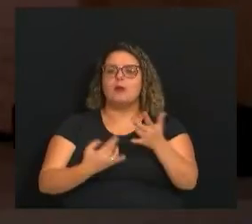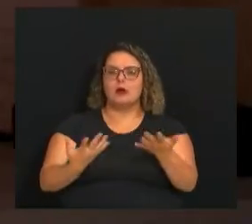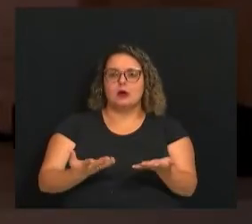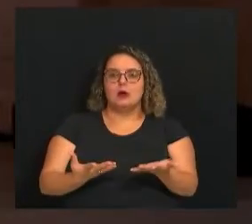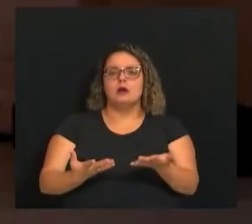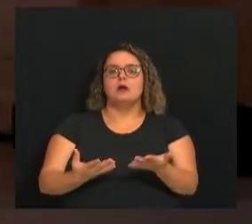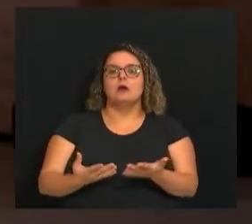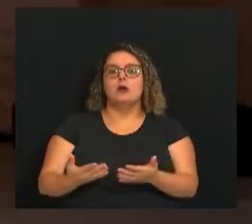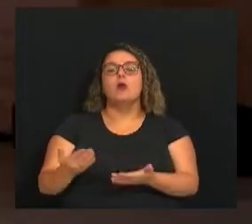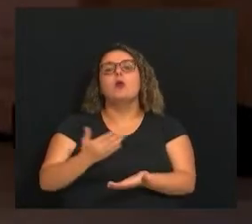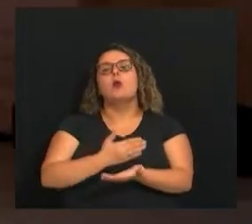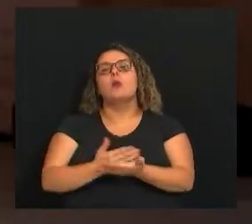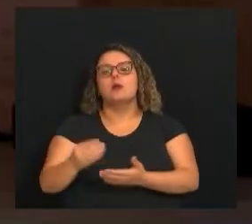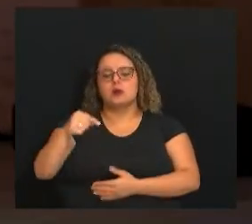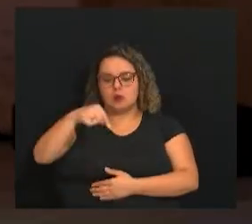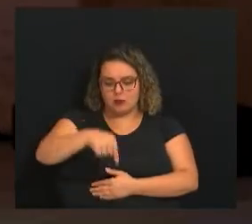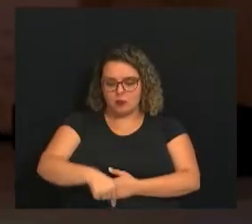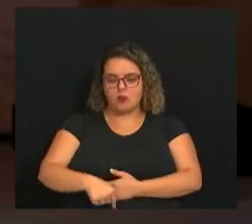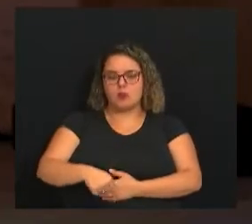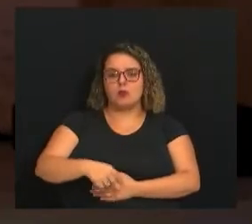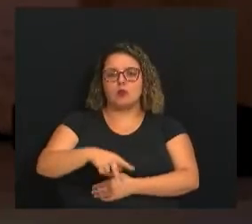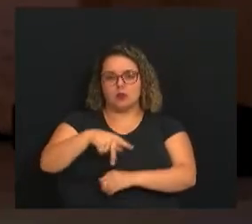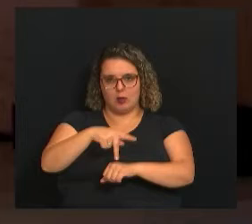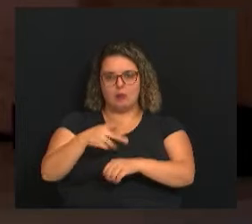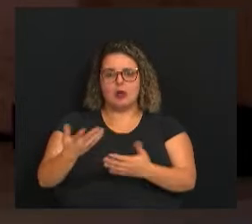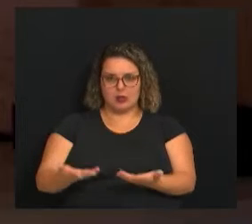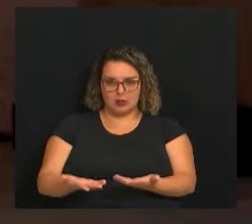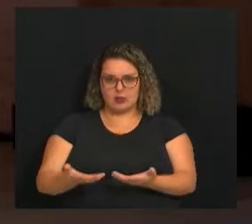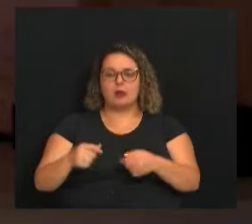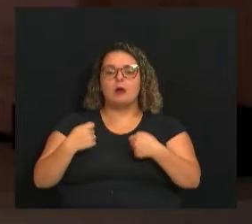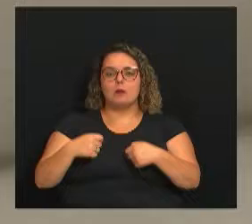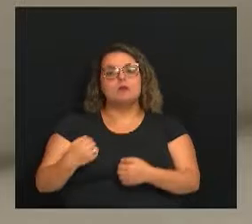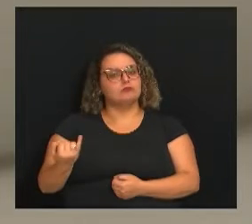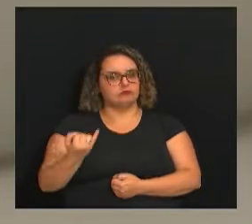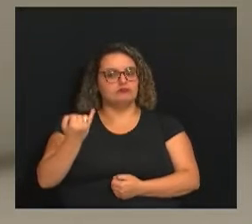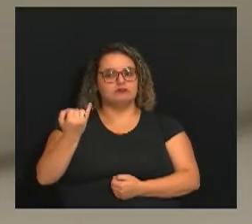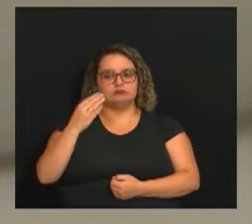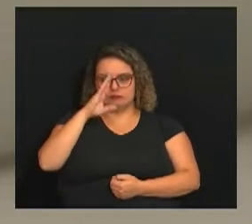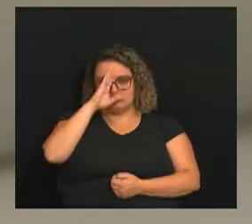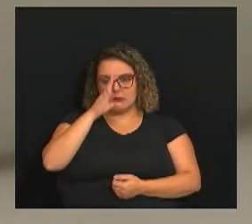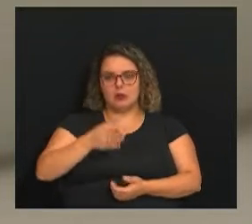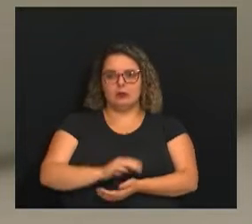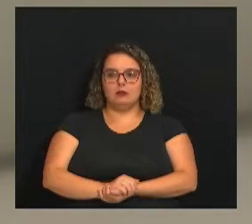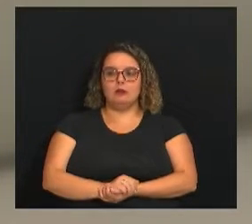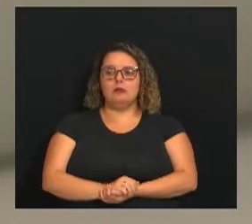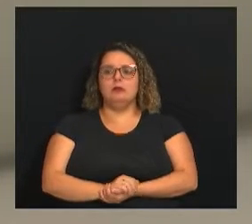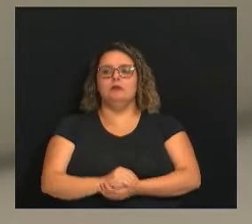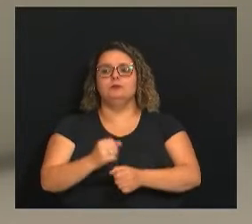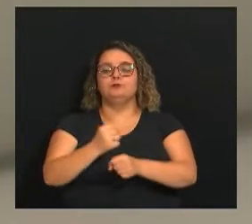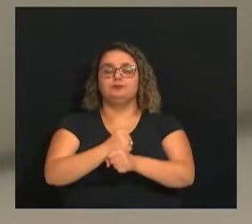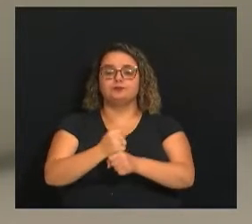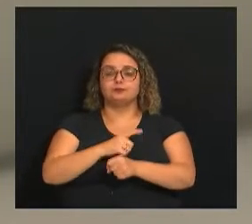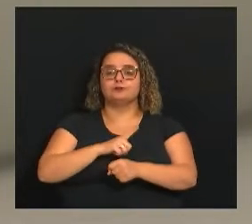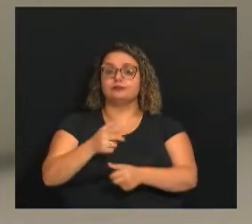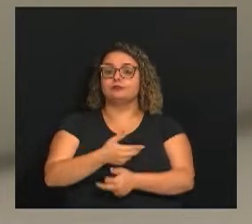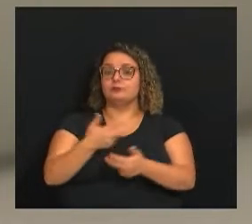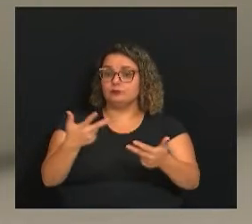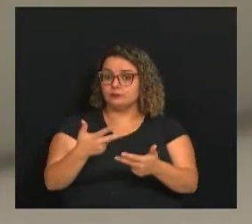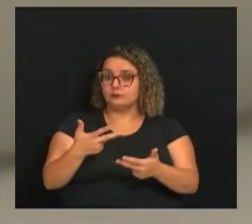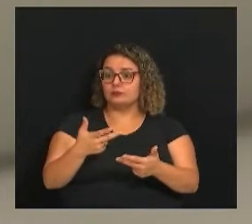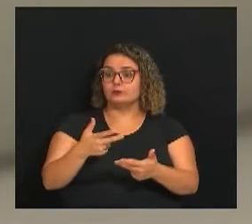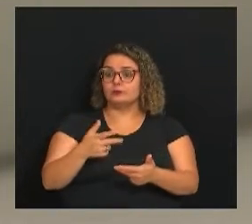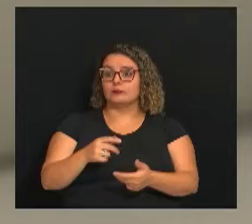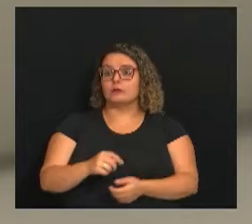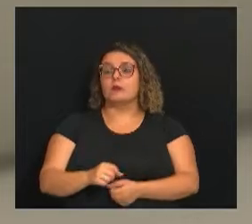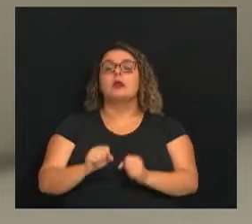no país também, então acredito que esses são os itens mais importantes. Esse ano tem uma novidade para o contribuinte, que pode